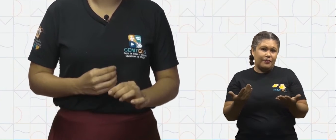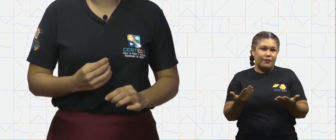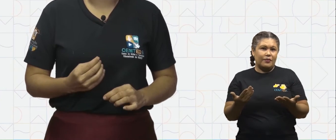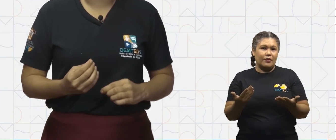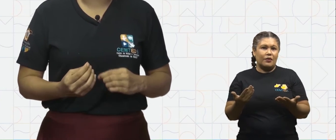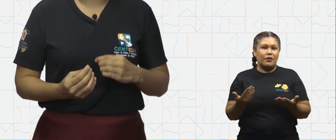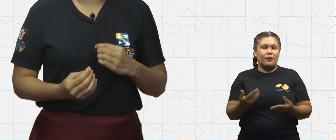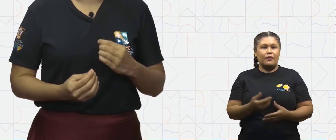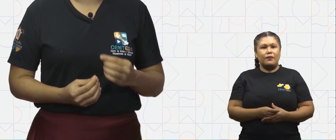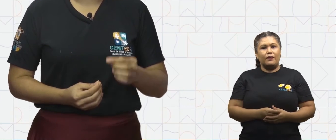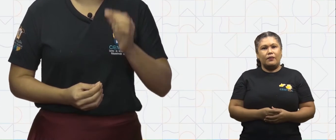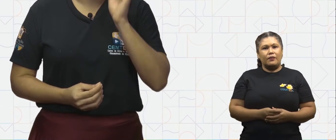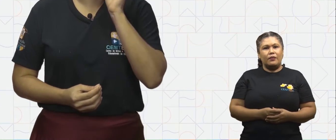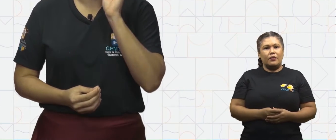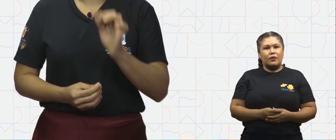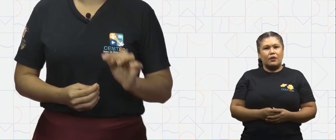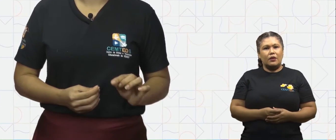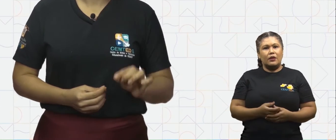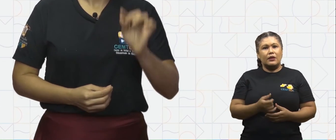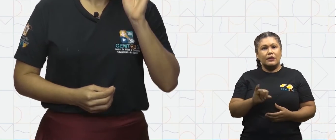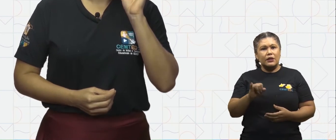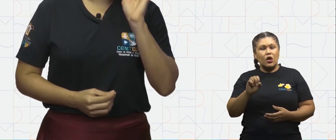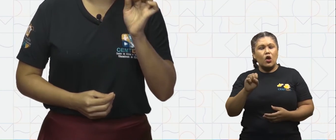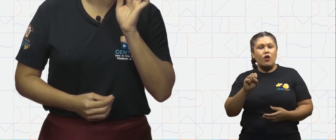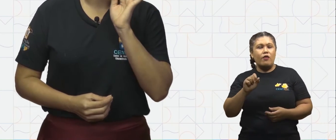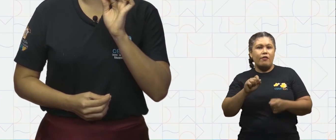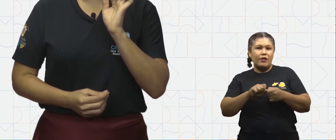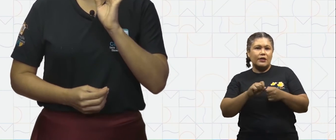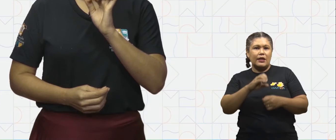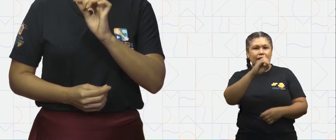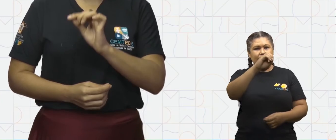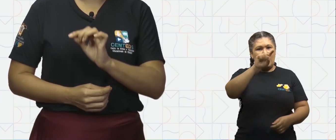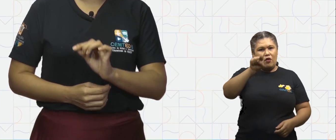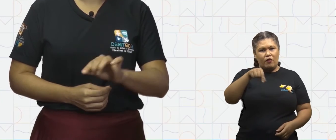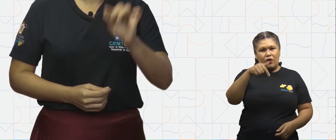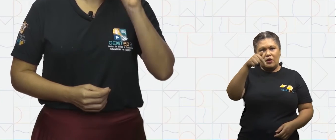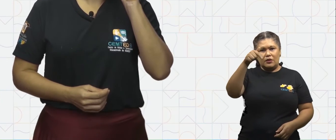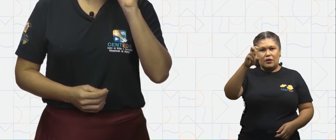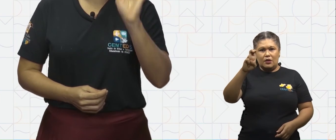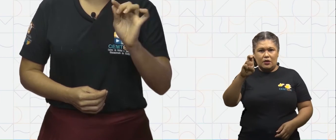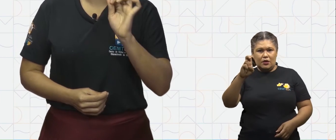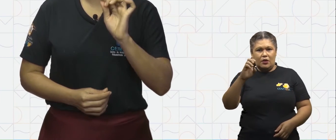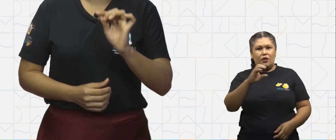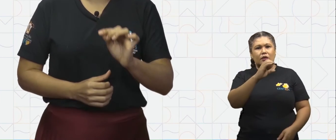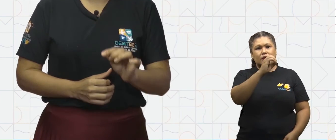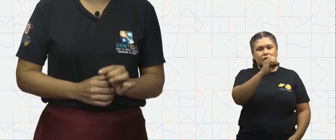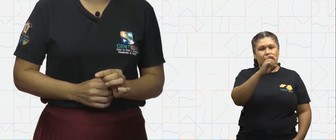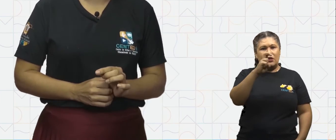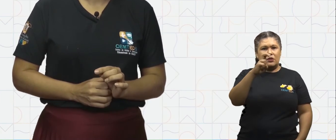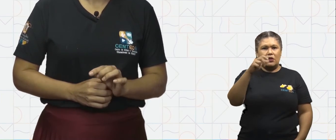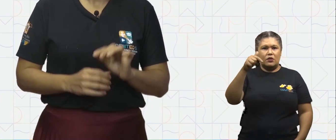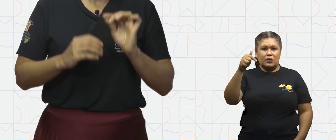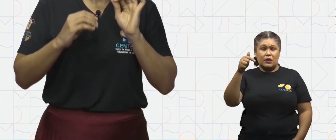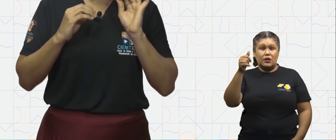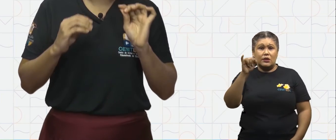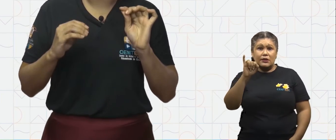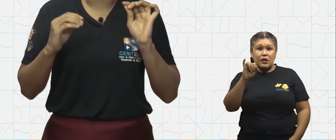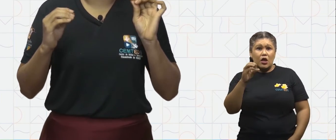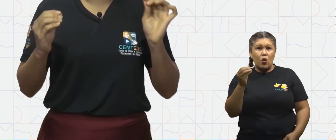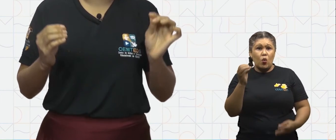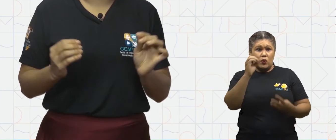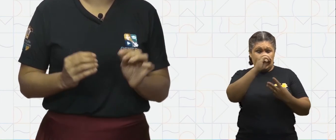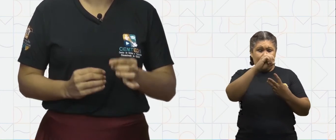Assim como nos casos dos números 075 e 0,57.